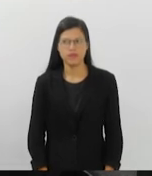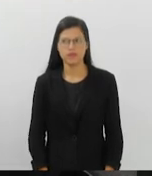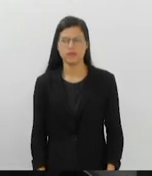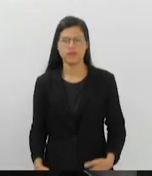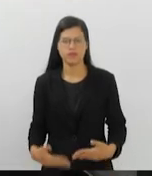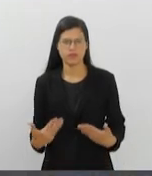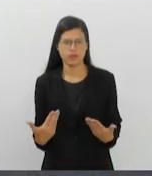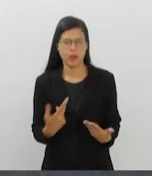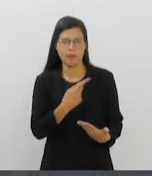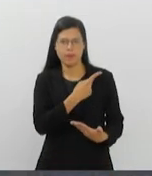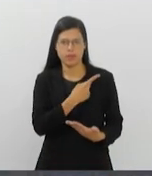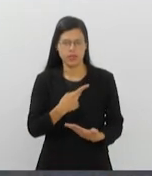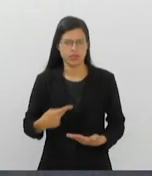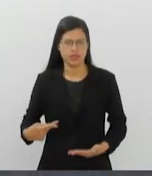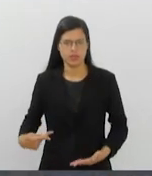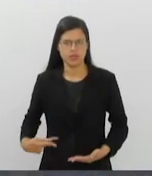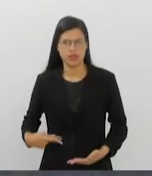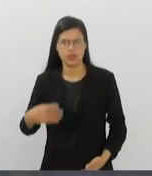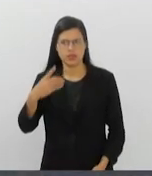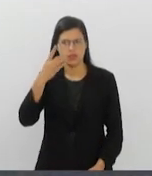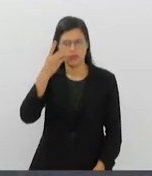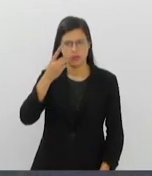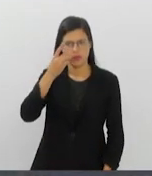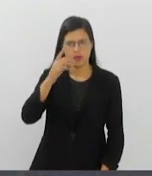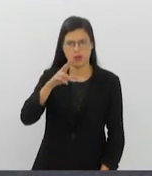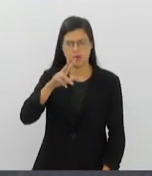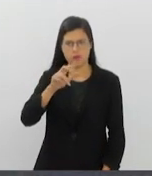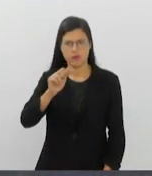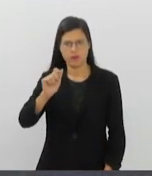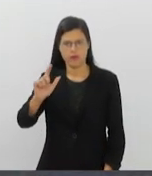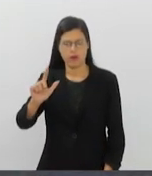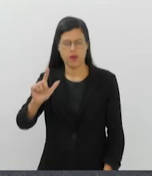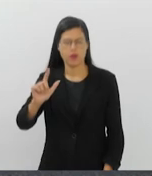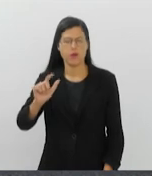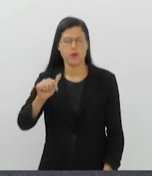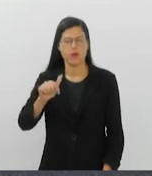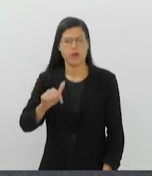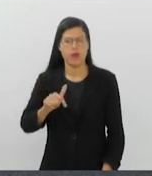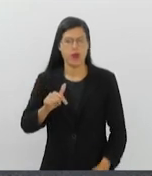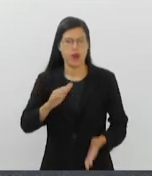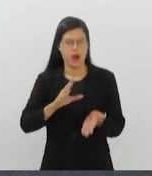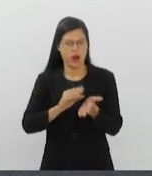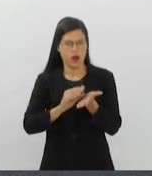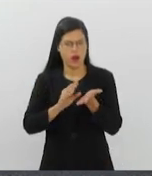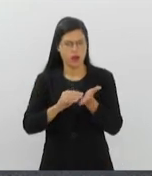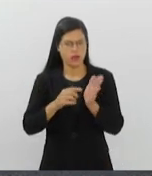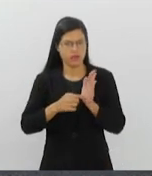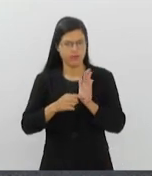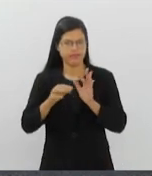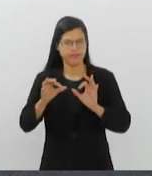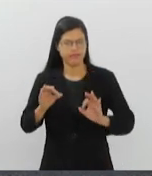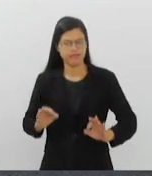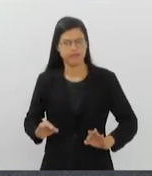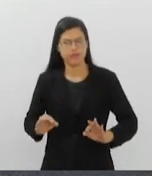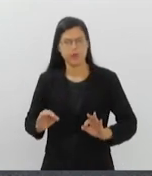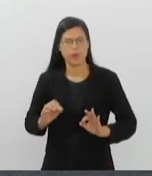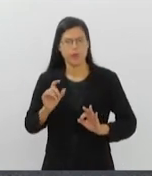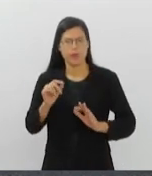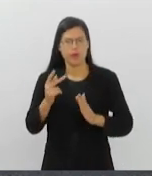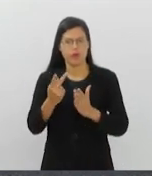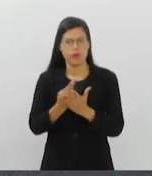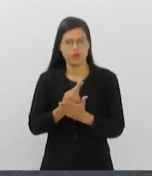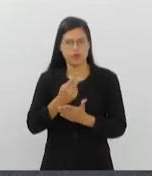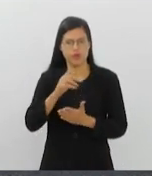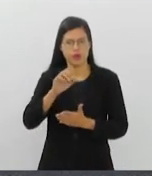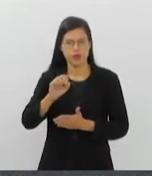senhor presidente Deputado Val da seasa a ata reflete com exatidão o ocorrido na